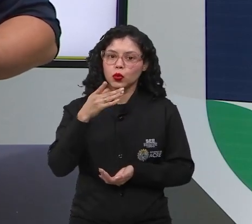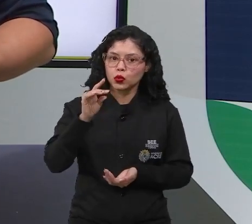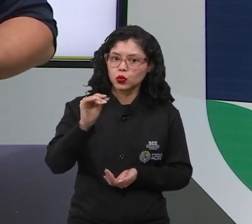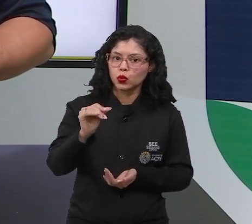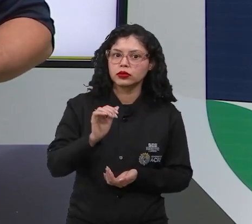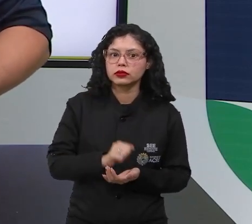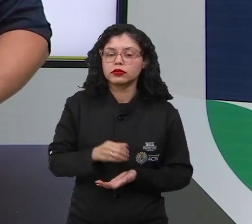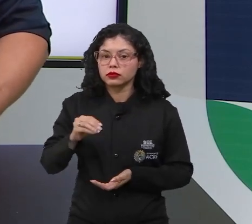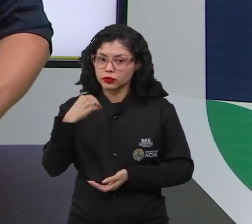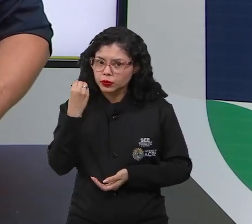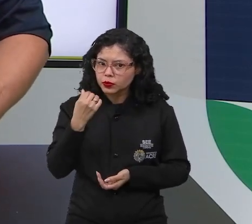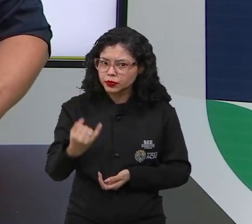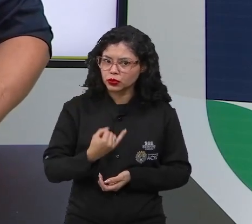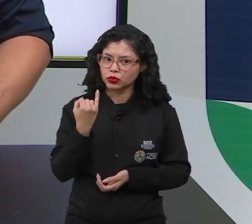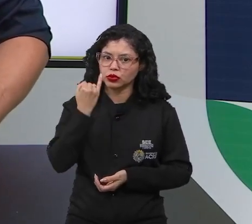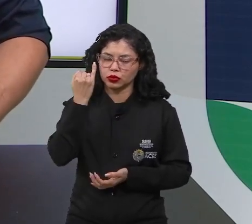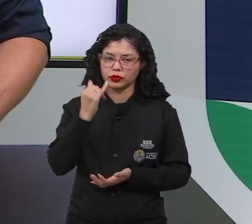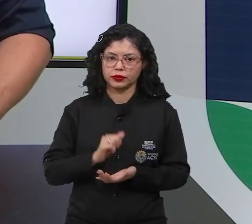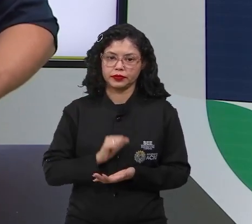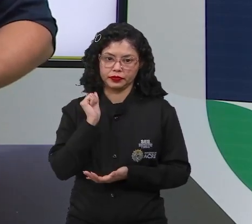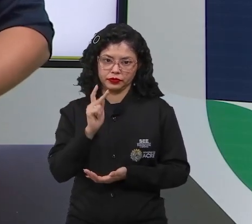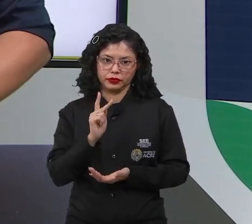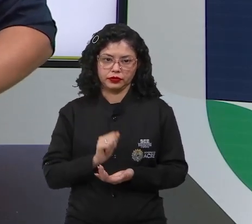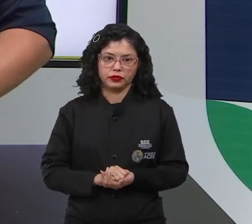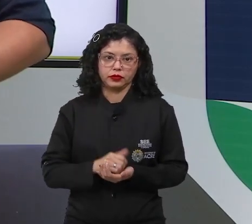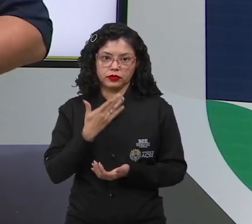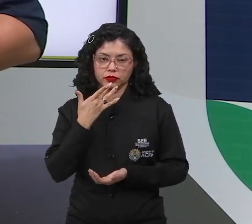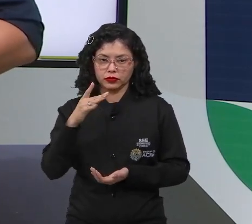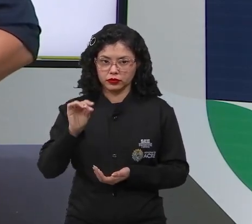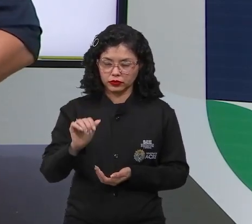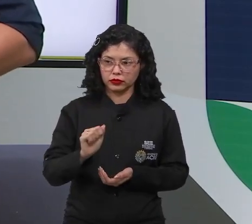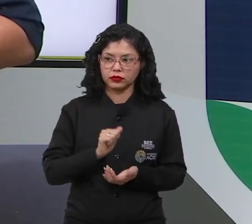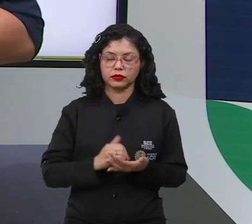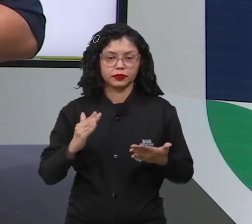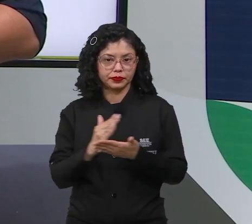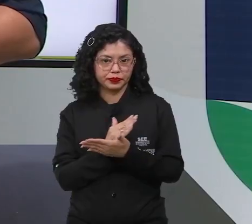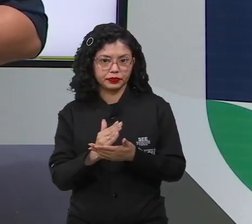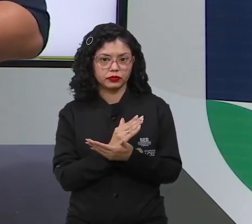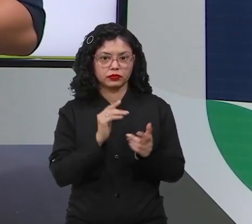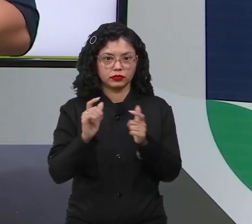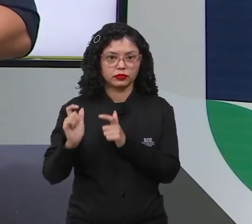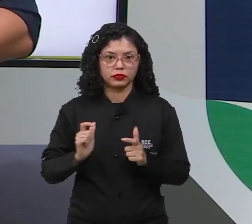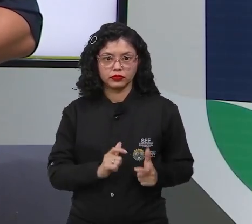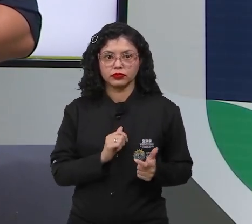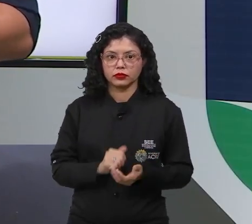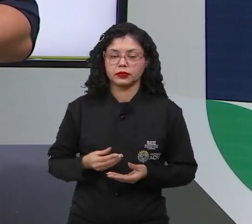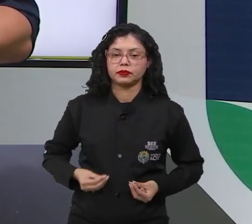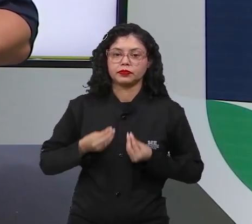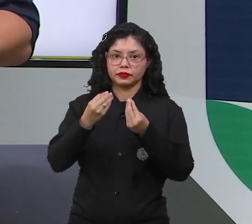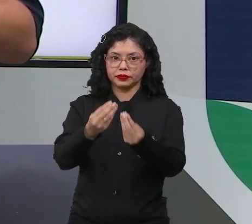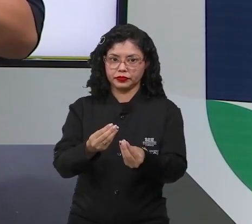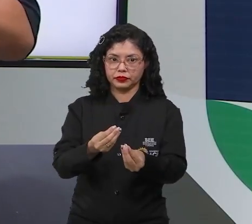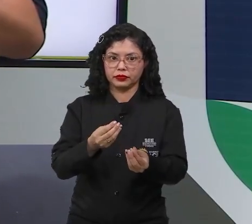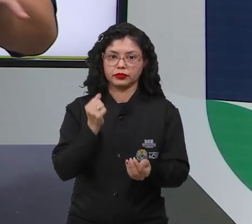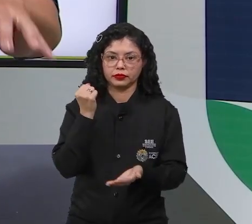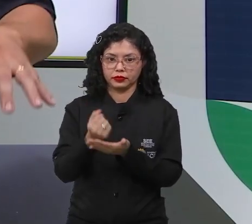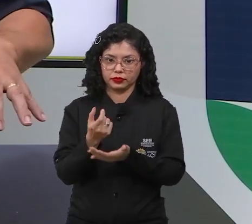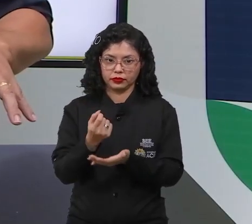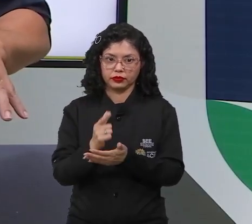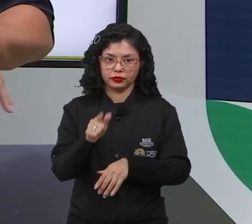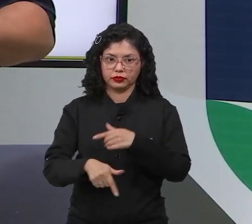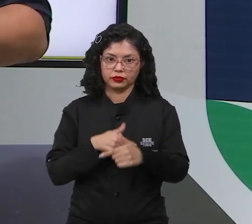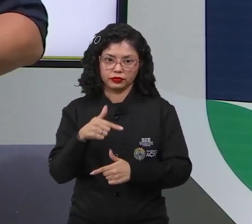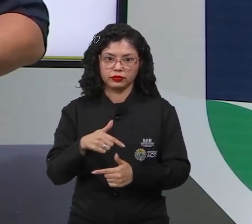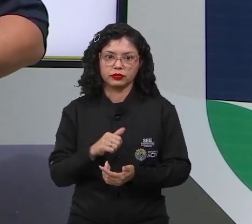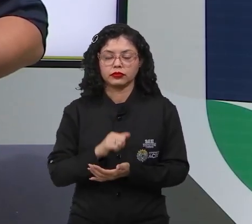considerado uma especiaria, ok? O sal em algumas civilizações ele era dado como pagamento pelo